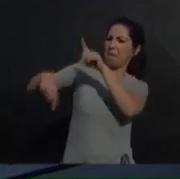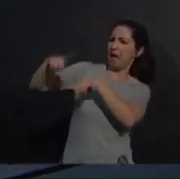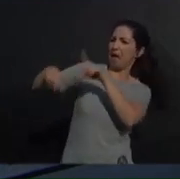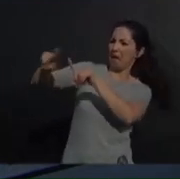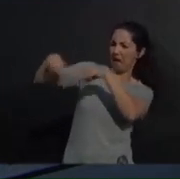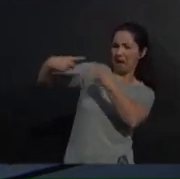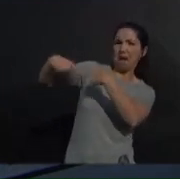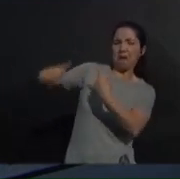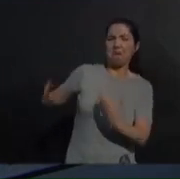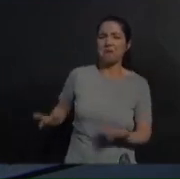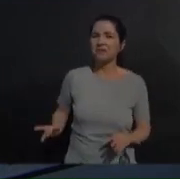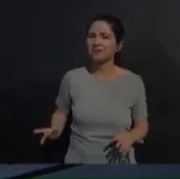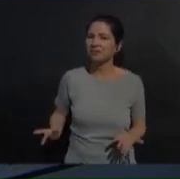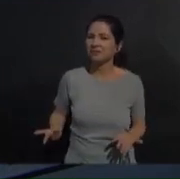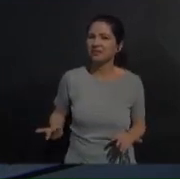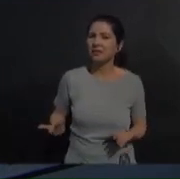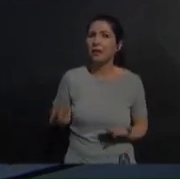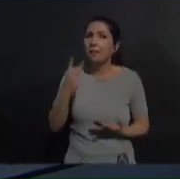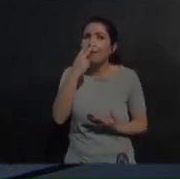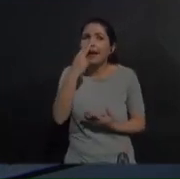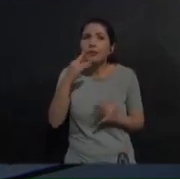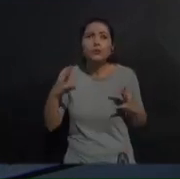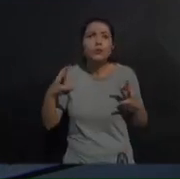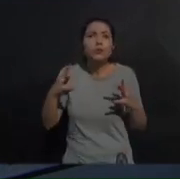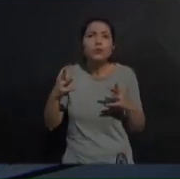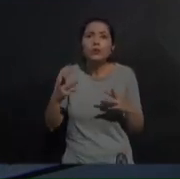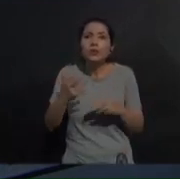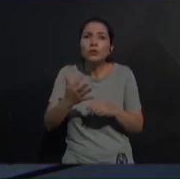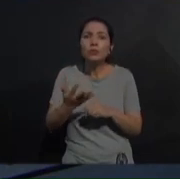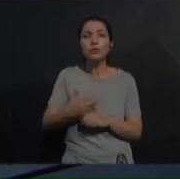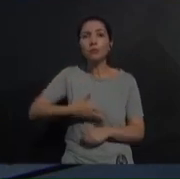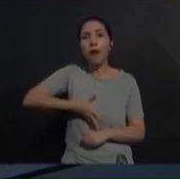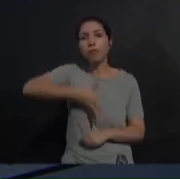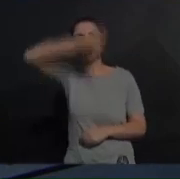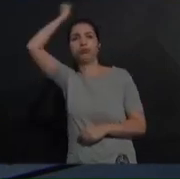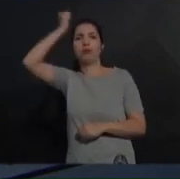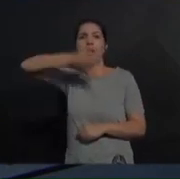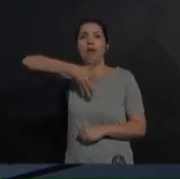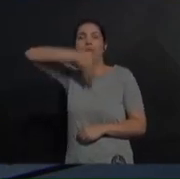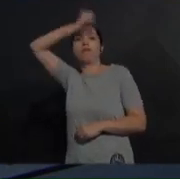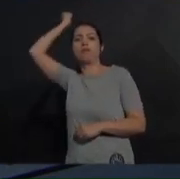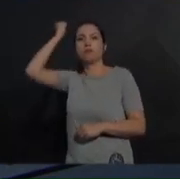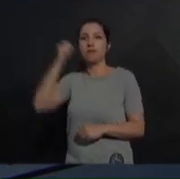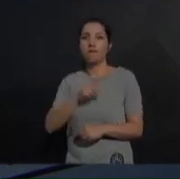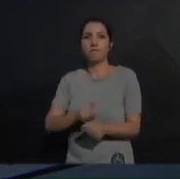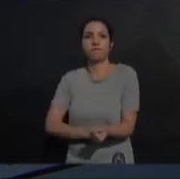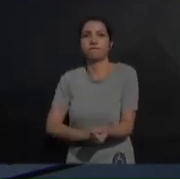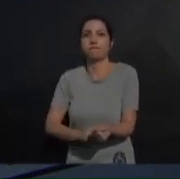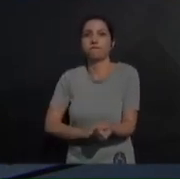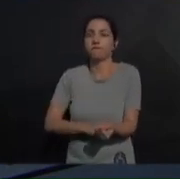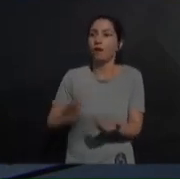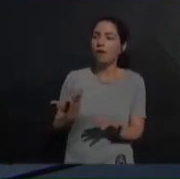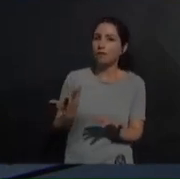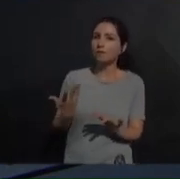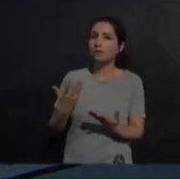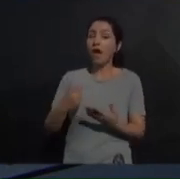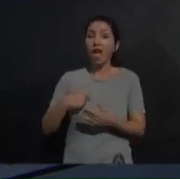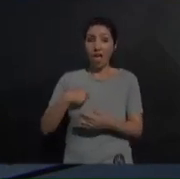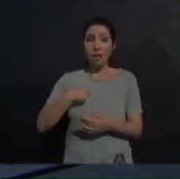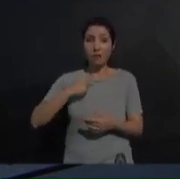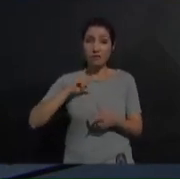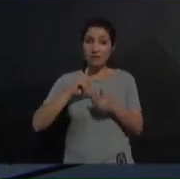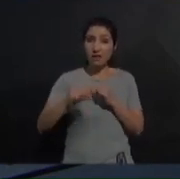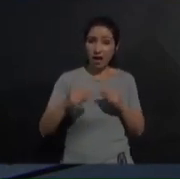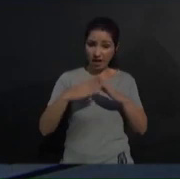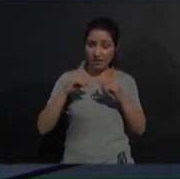parece que está todo mundo acelerado? Ninguém tem paciência com ninguém no trânsito. Está todo mundo nervoso. Eu saio da minha casa às